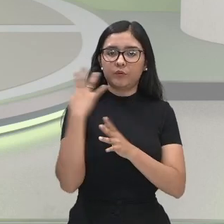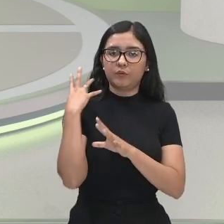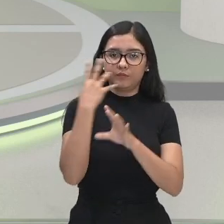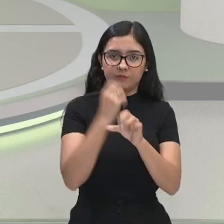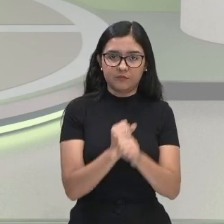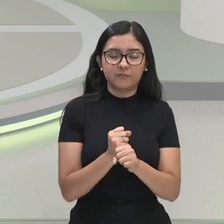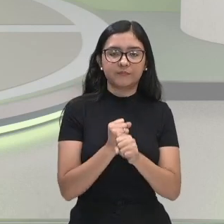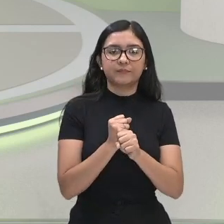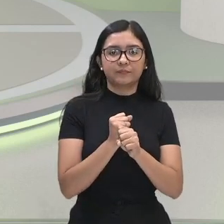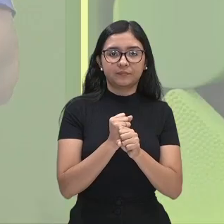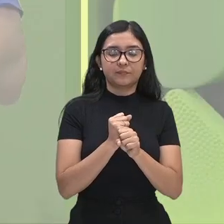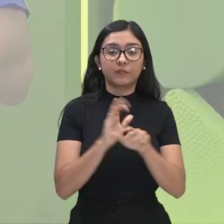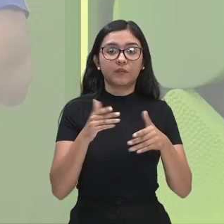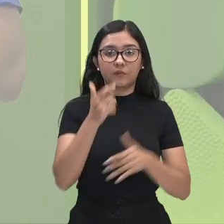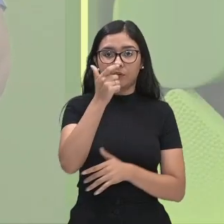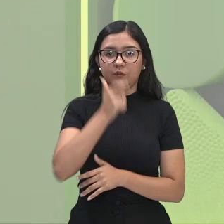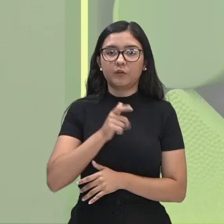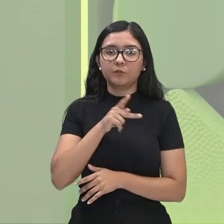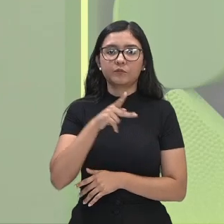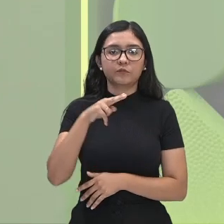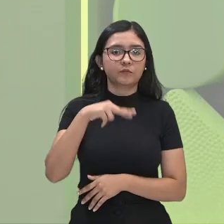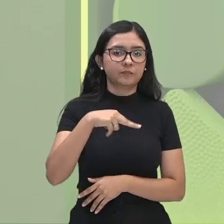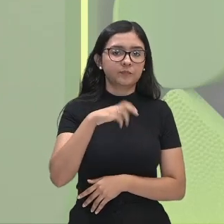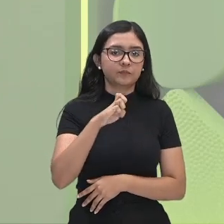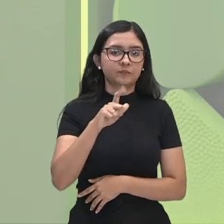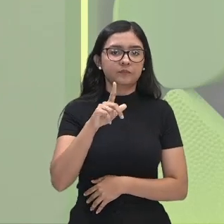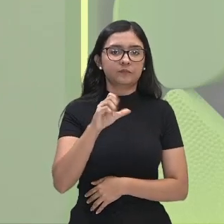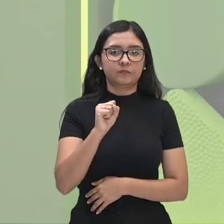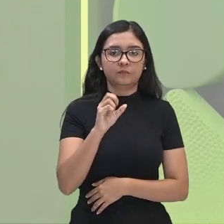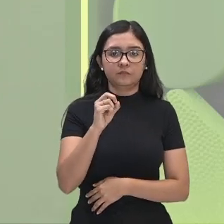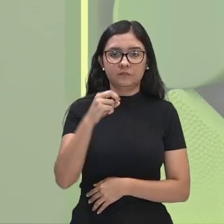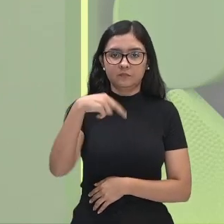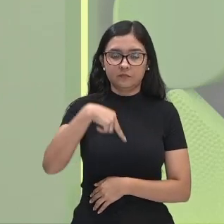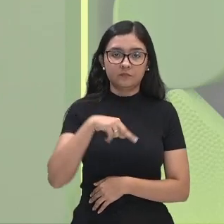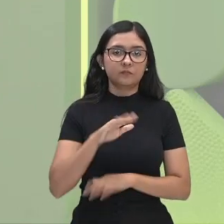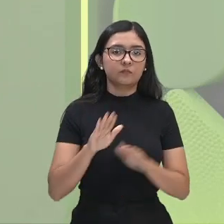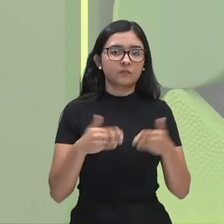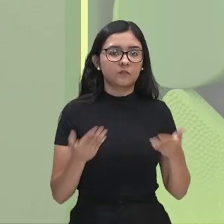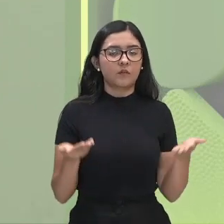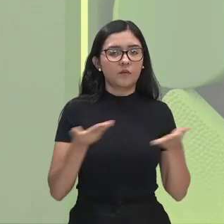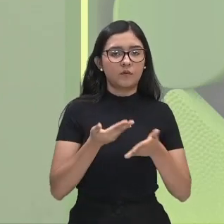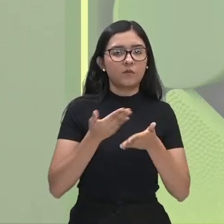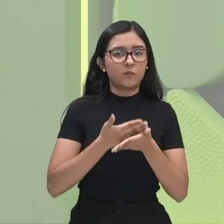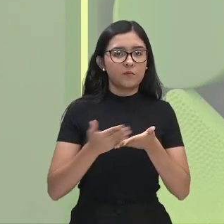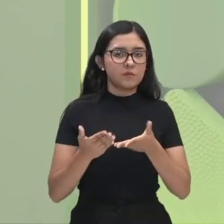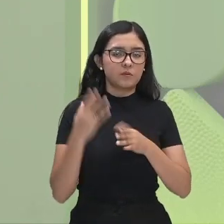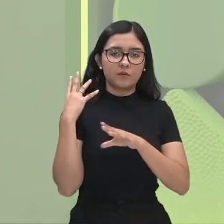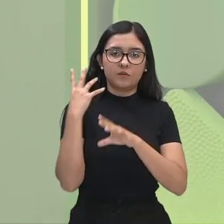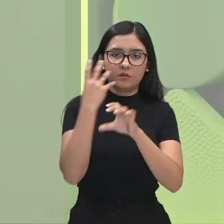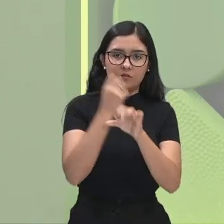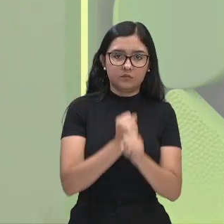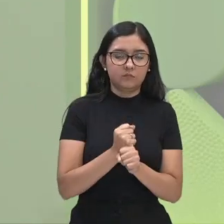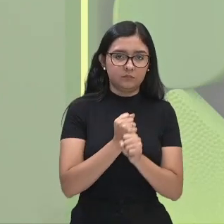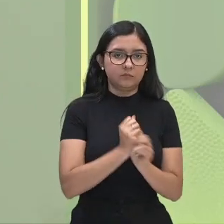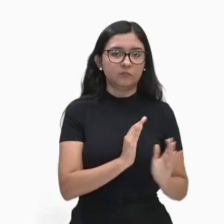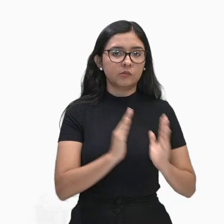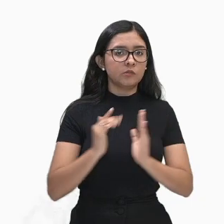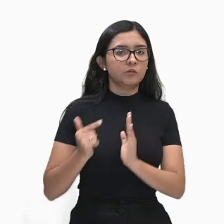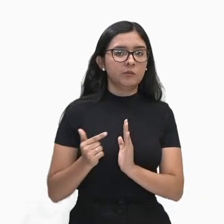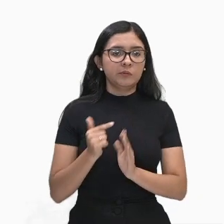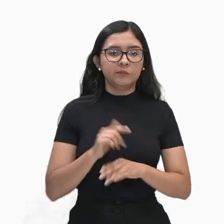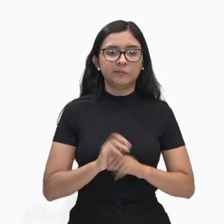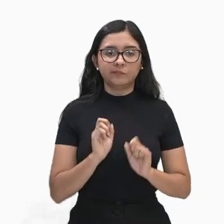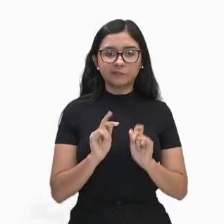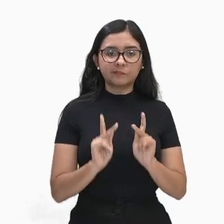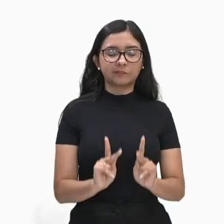revisão. Eu sou o professor Nelson Bezerra e agora vamos dar início à nossa revisão parte 2. Muito